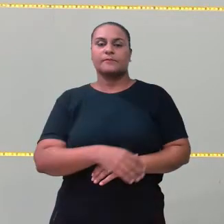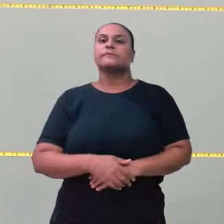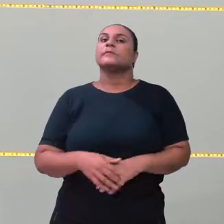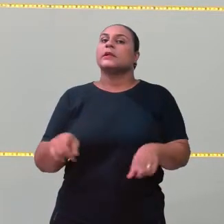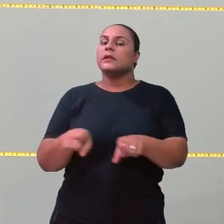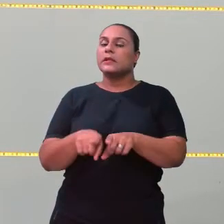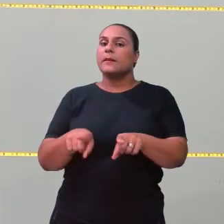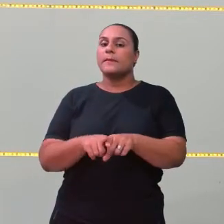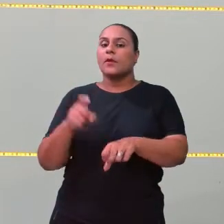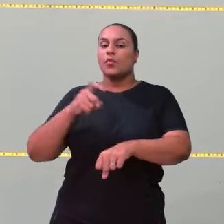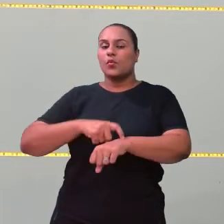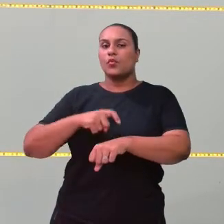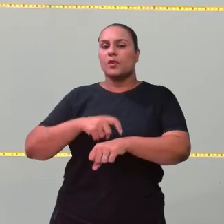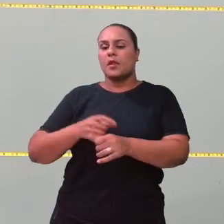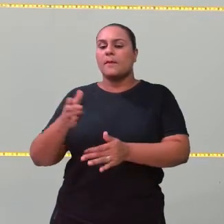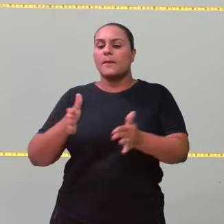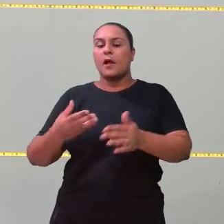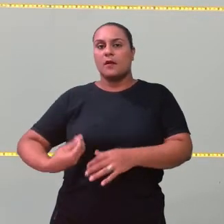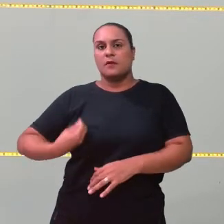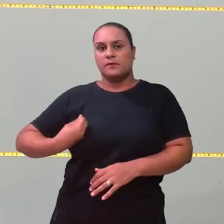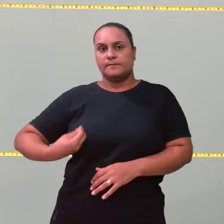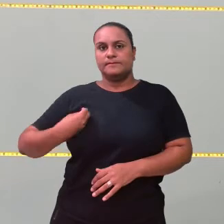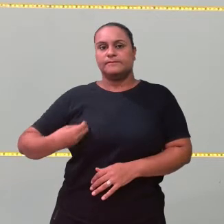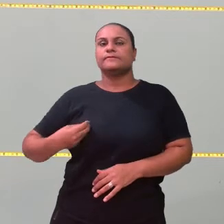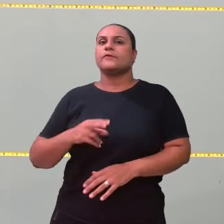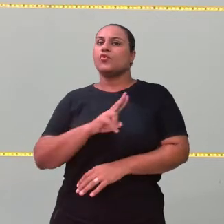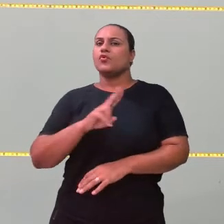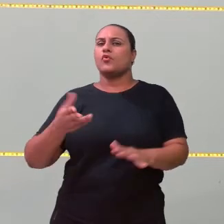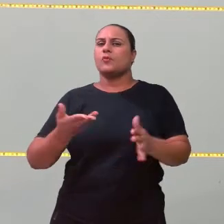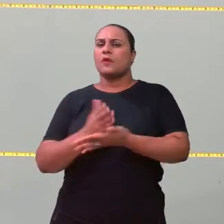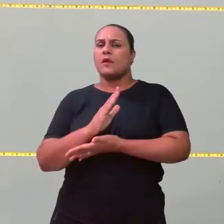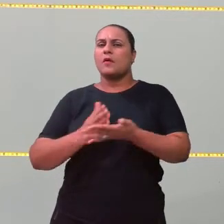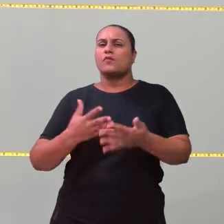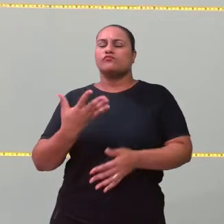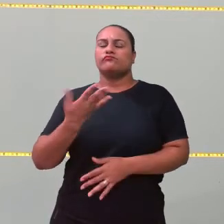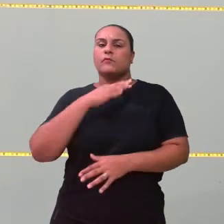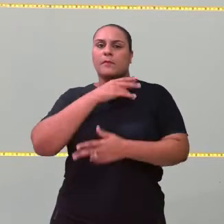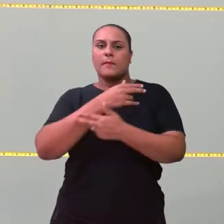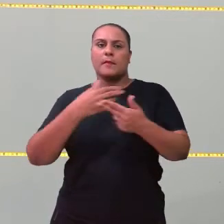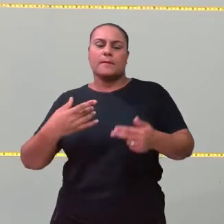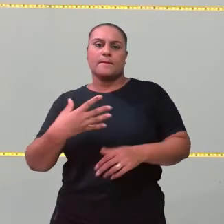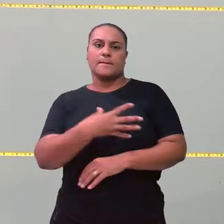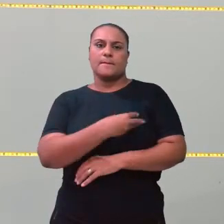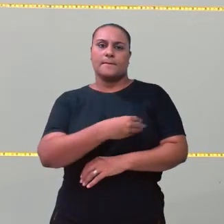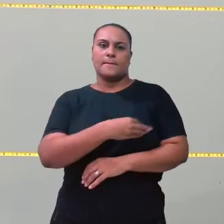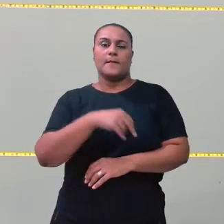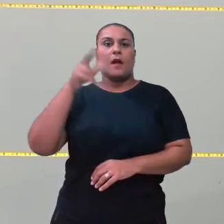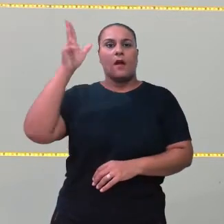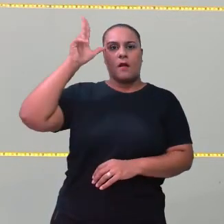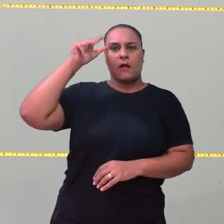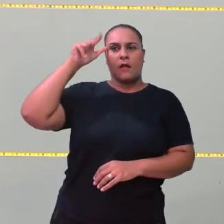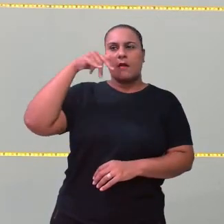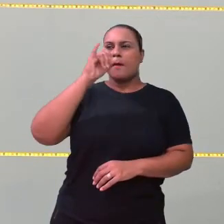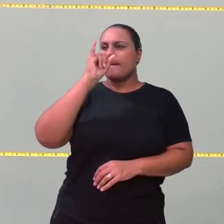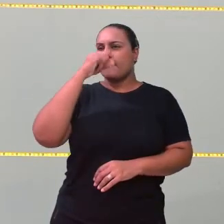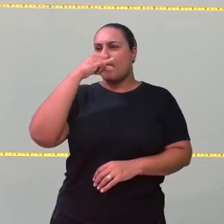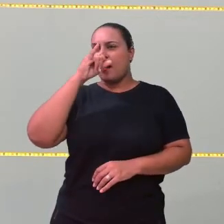tempo de vida. Tem o nome de alguns mamíferos, cachorro, gato, leão, cavalo,